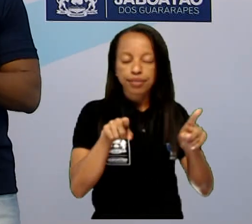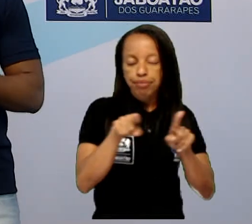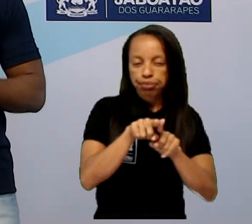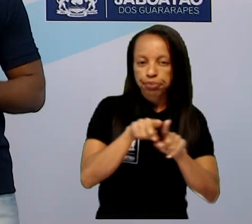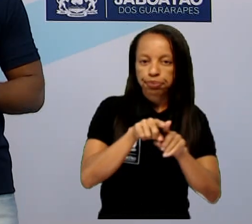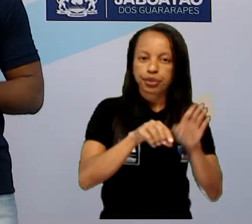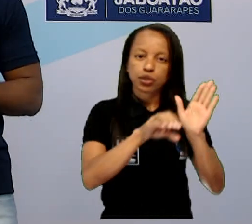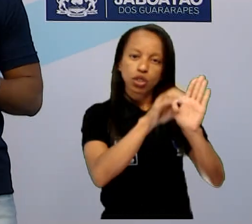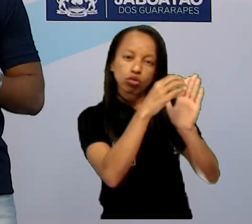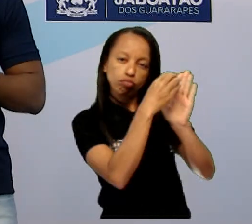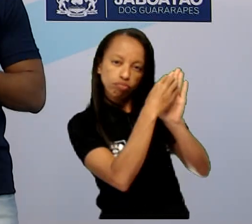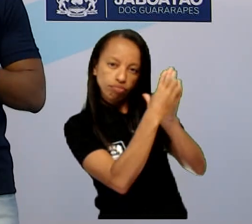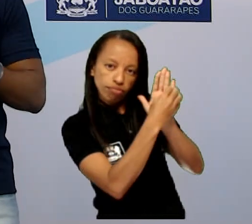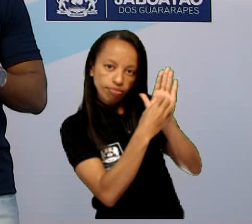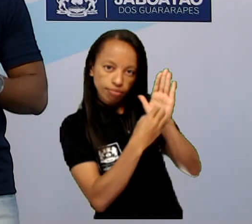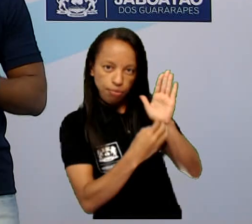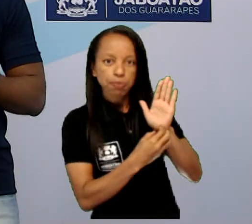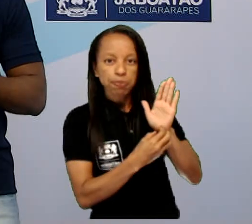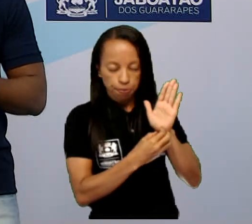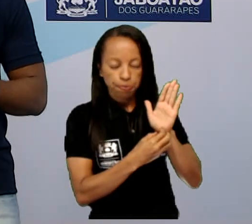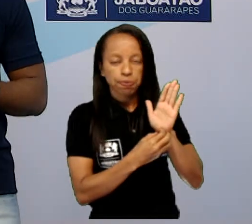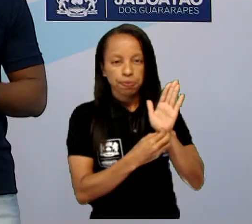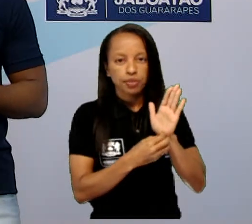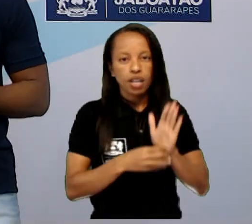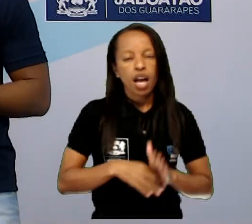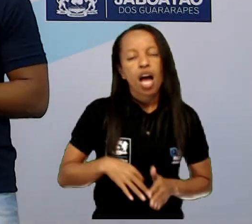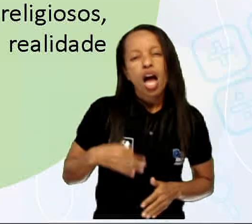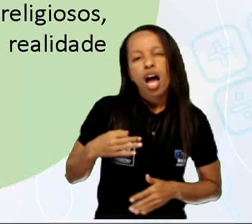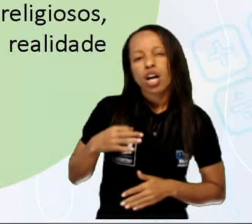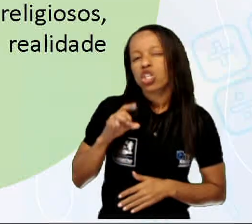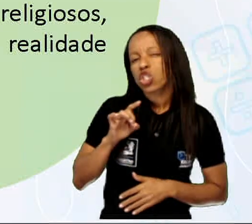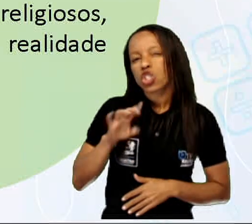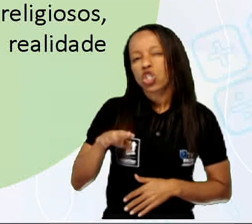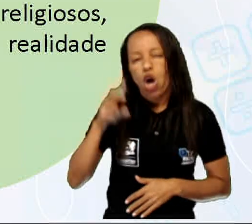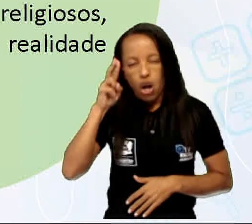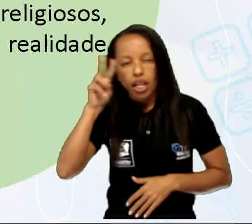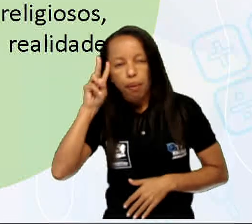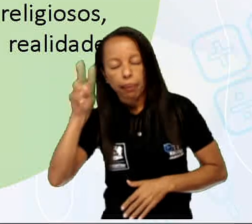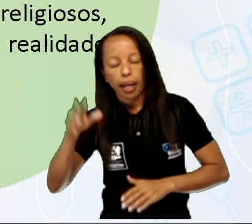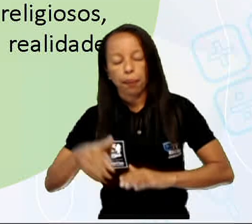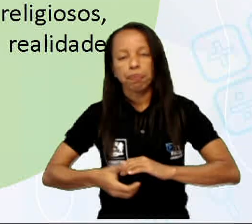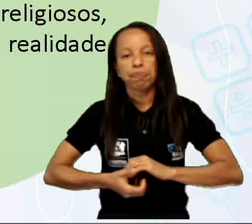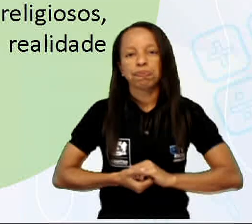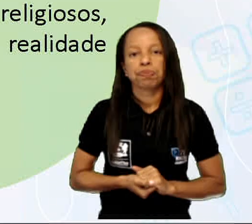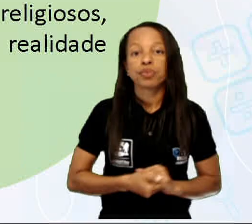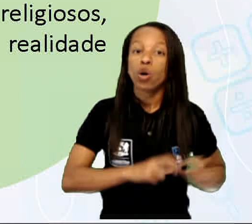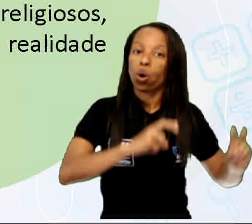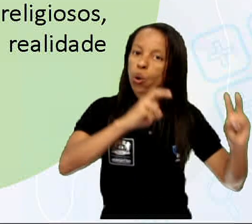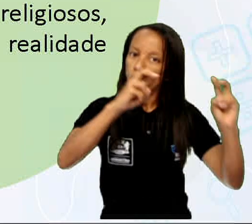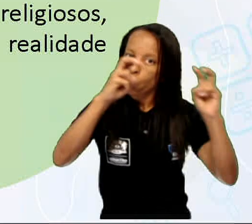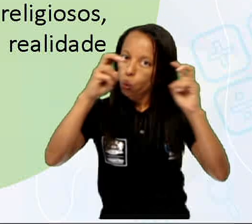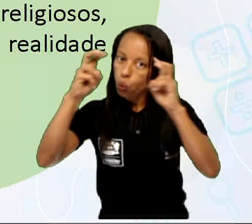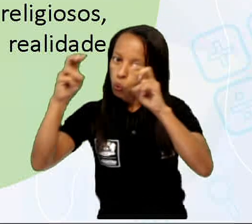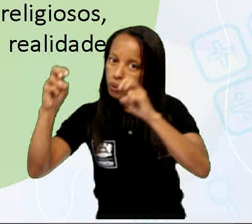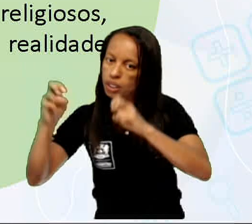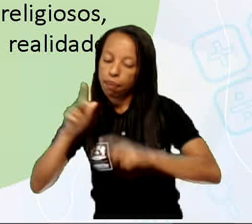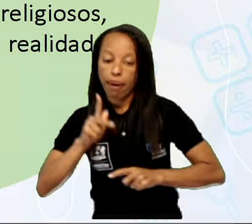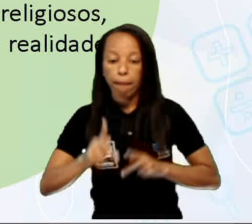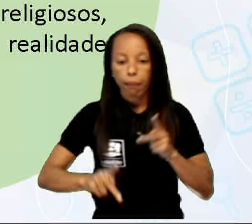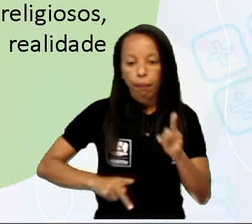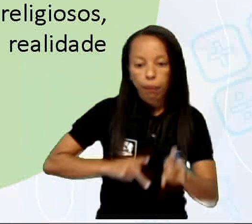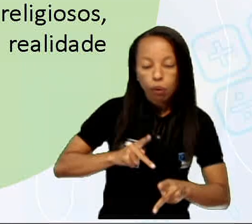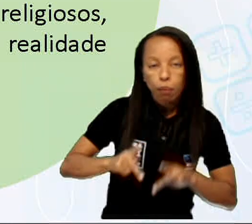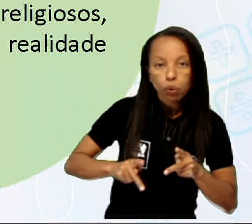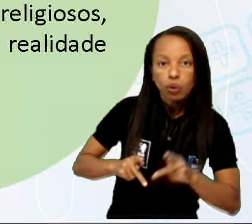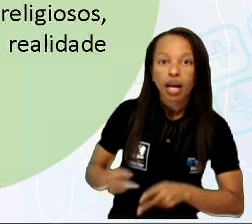eu sei que vocês já sabem. A gente só vai apenas relembrar isso aí, tá bom? Temas populares e da cultura popular